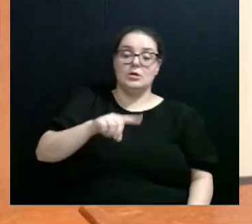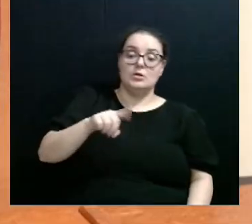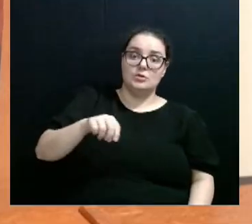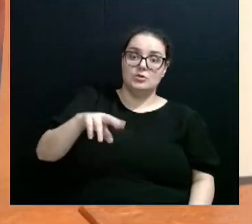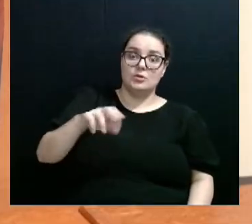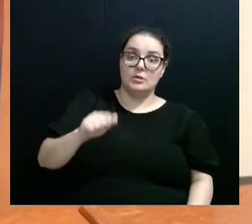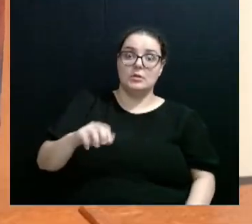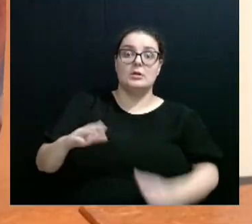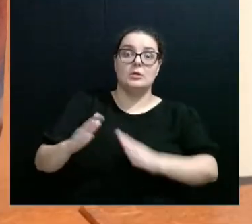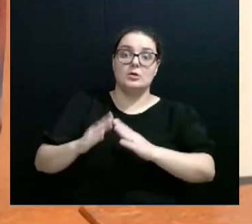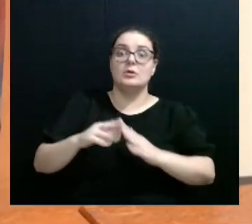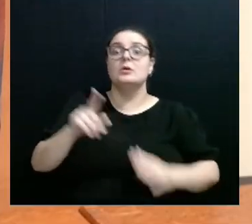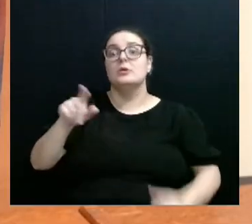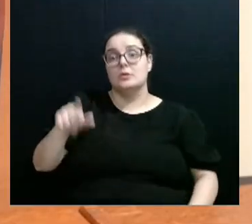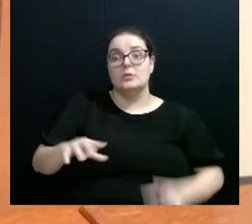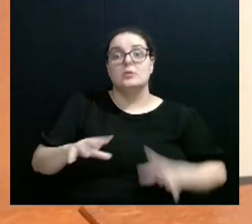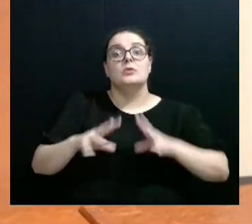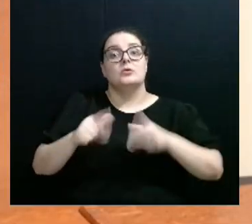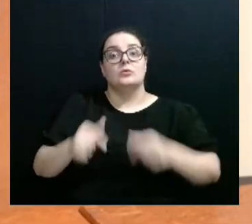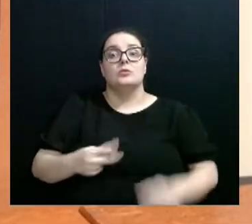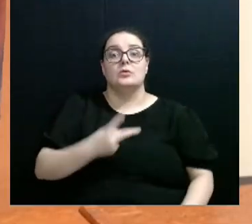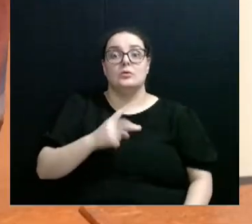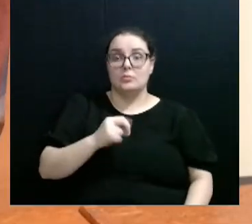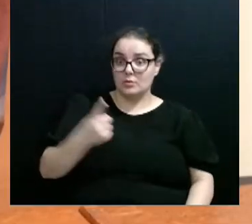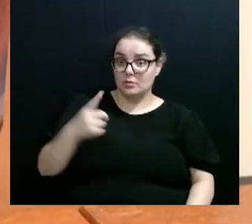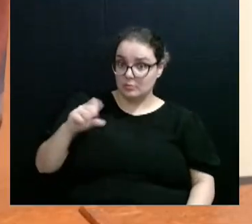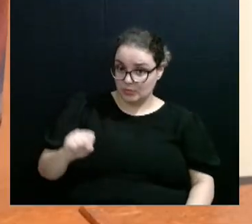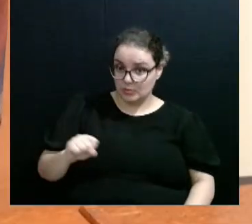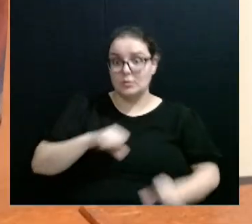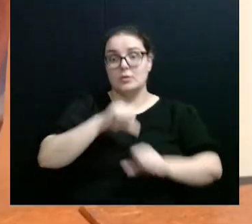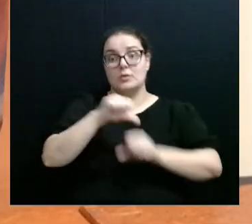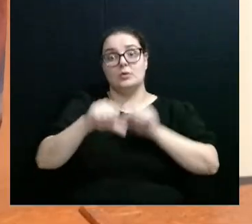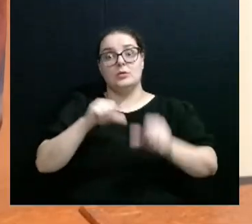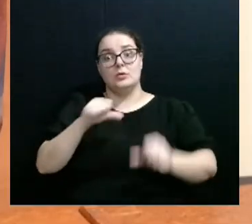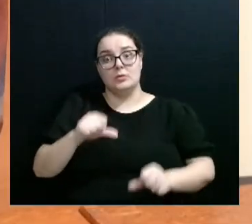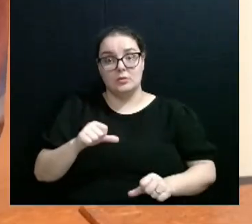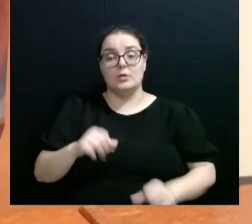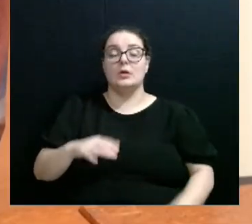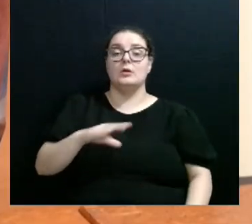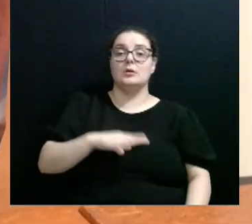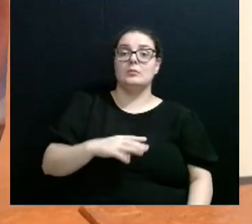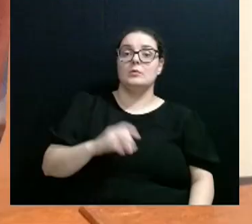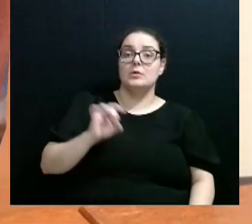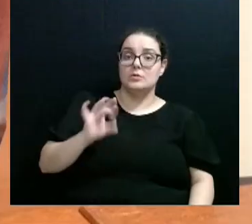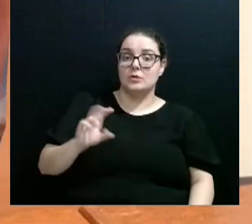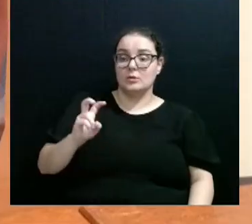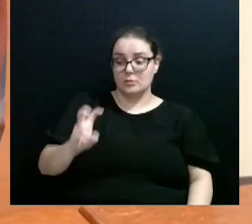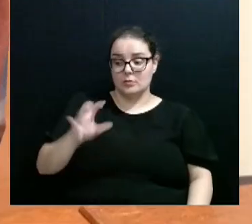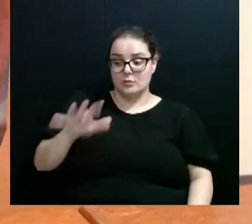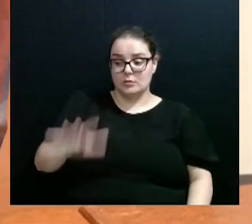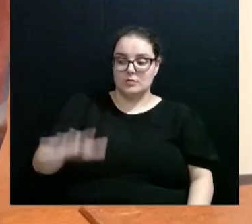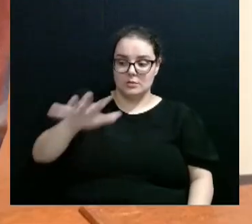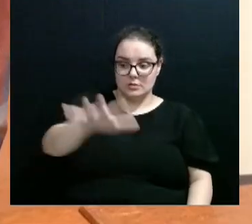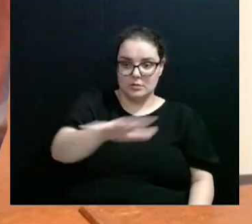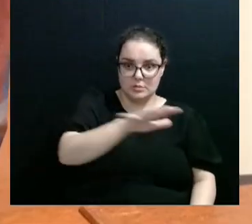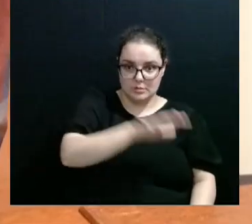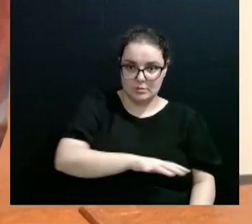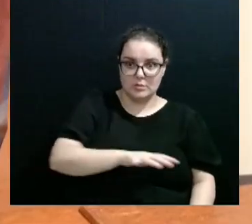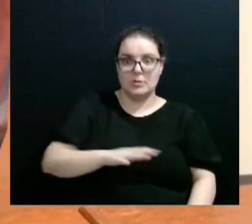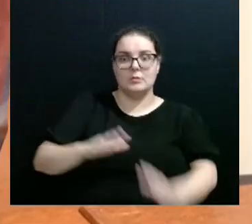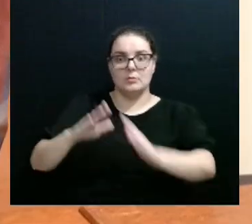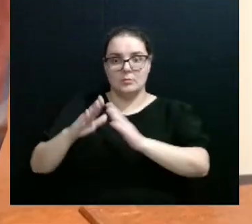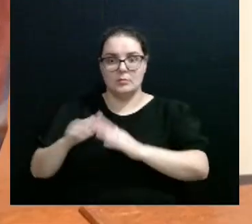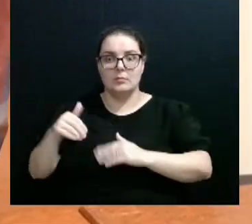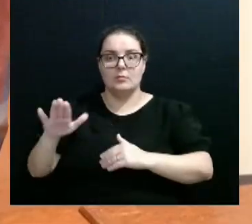Isso inteiro foi em 2018, nós alteramos. Campinas só ficou com 5 áreas residenciais, que é mais Parque